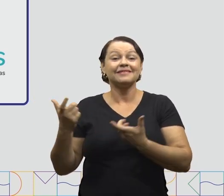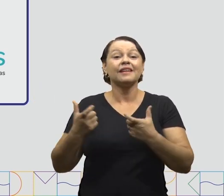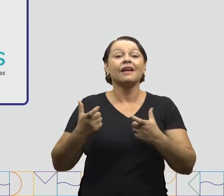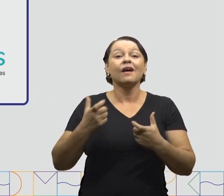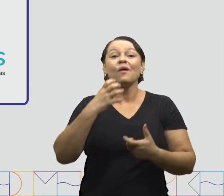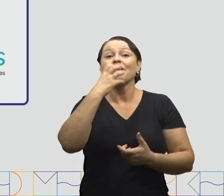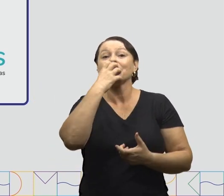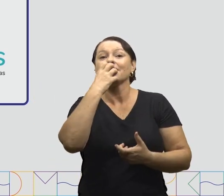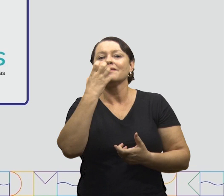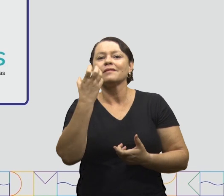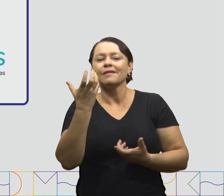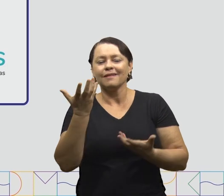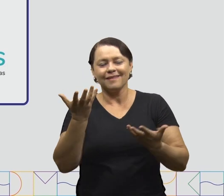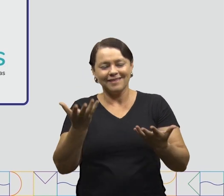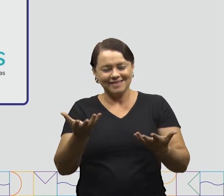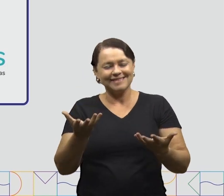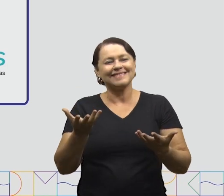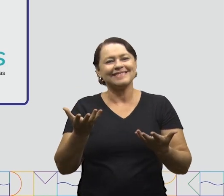Ah, eu já sei onde está o cachorro.